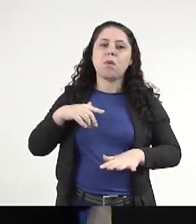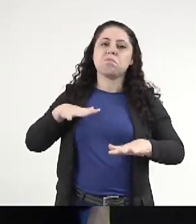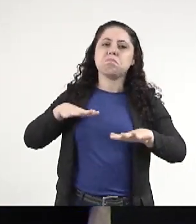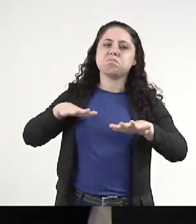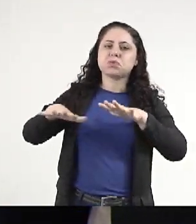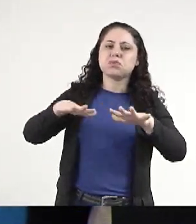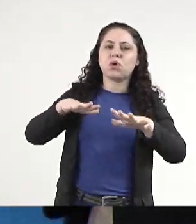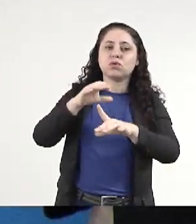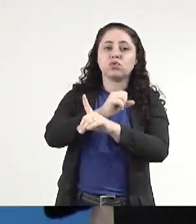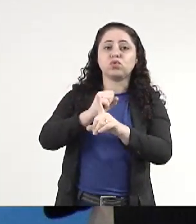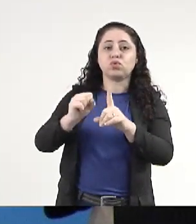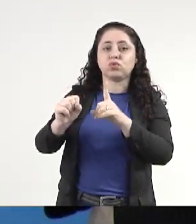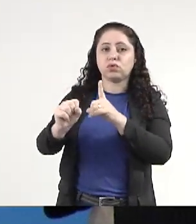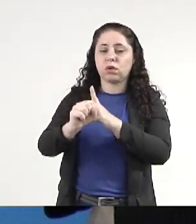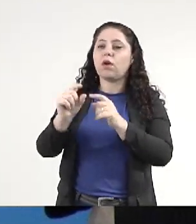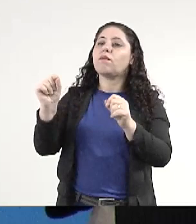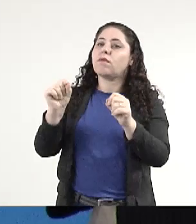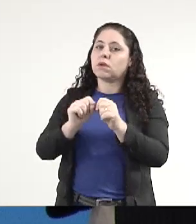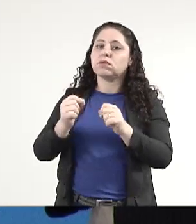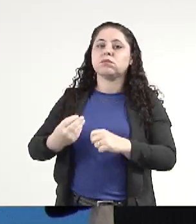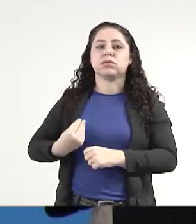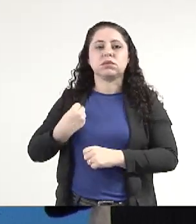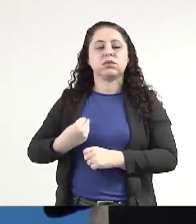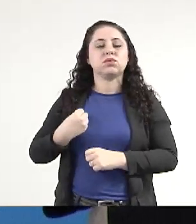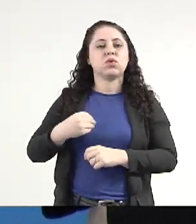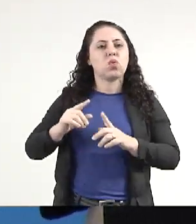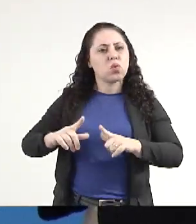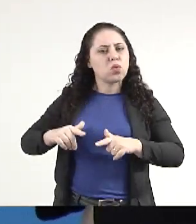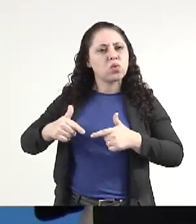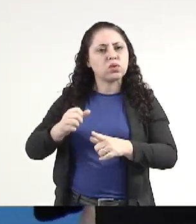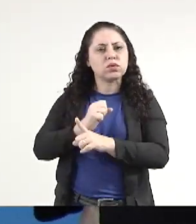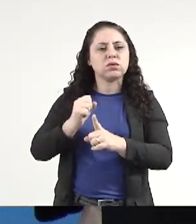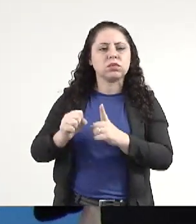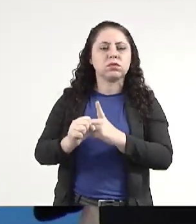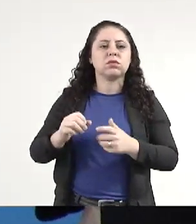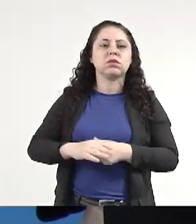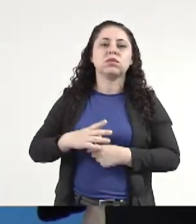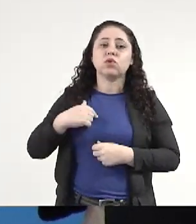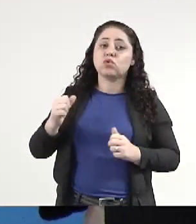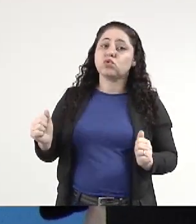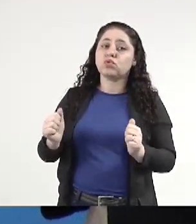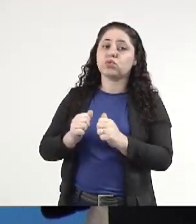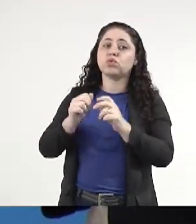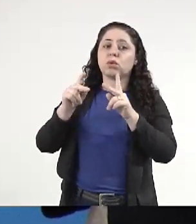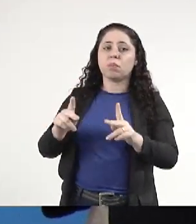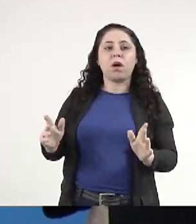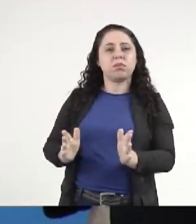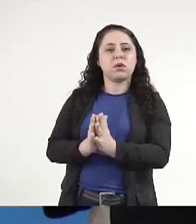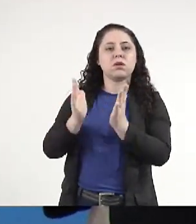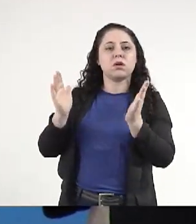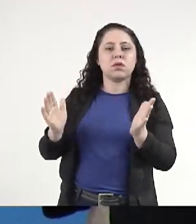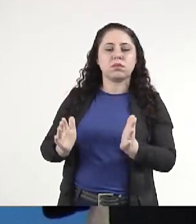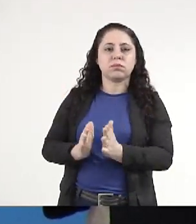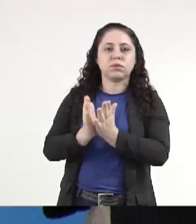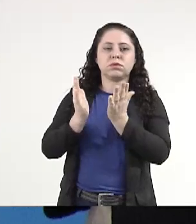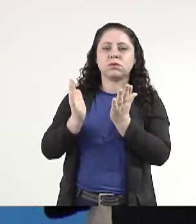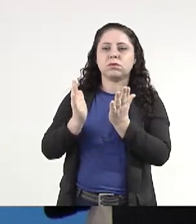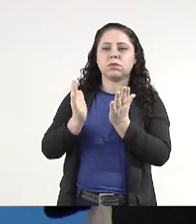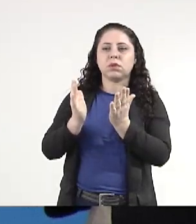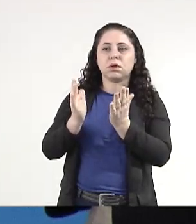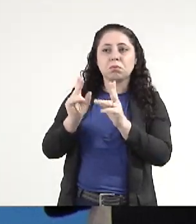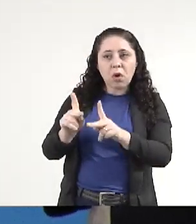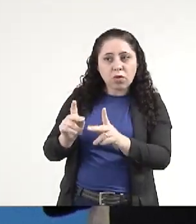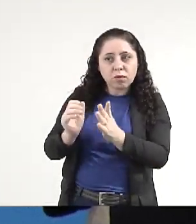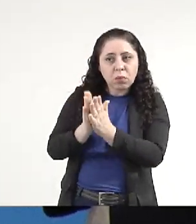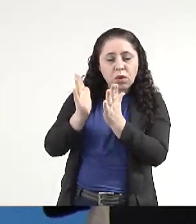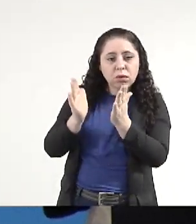militante do movimento social, eu faço parte das lutas sociais e eu estou junto com o povo que é pobre. E povo